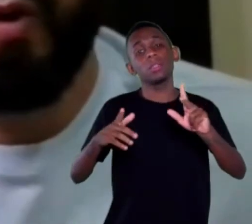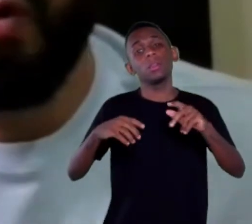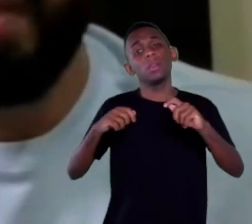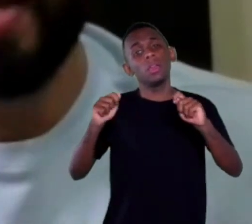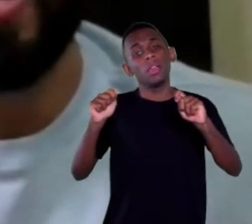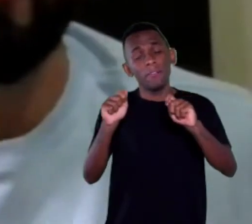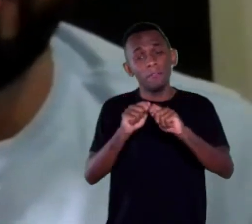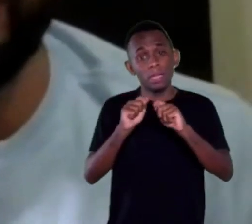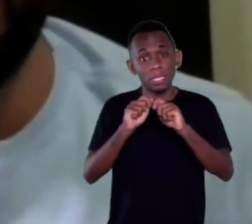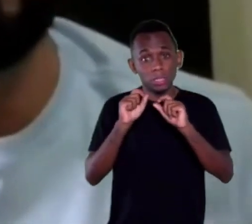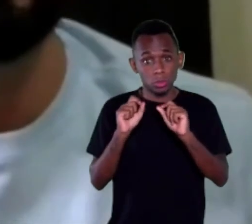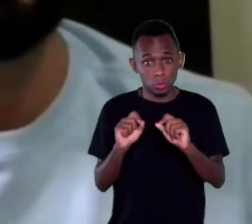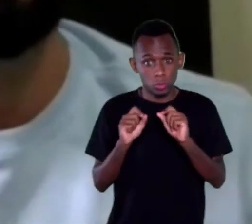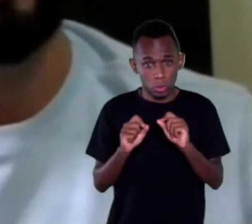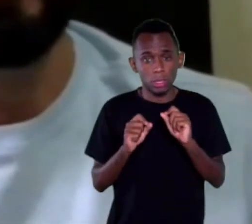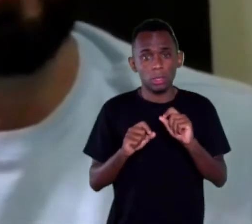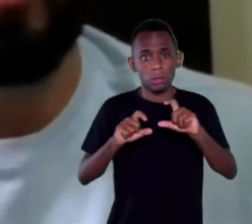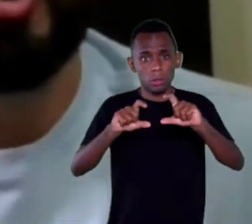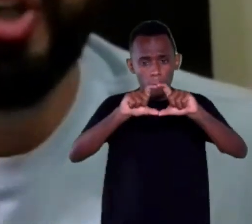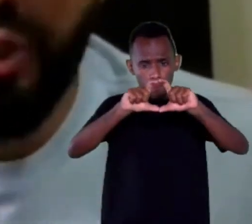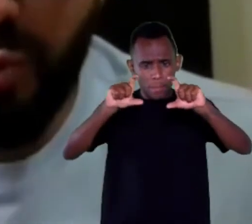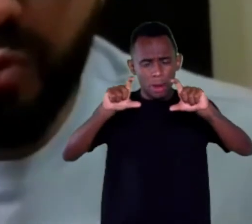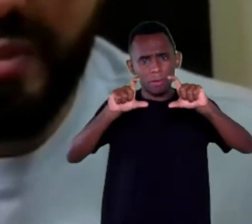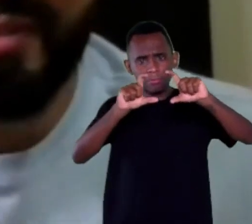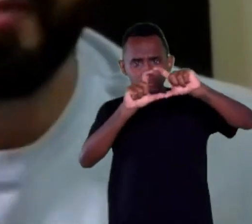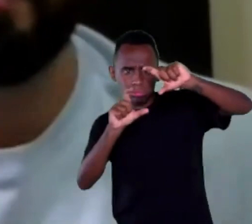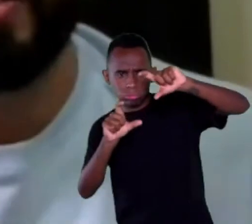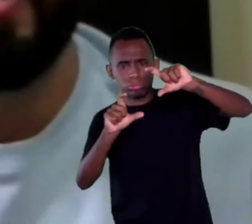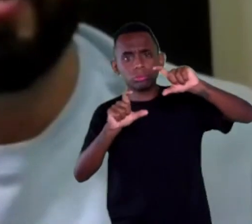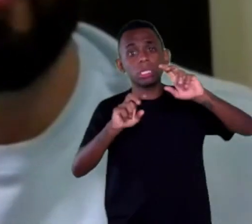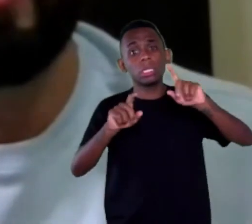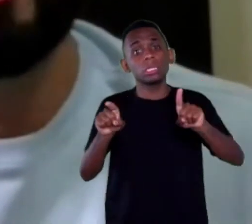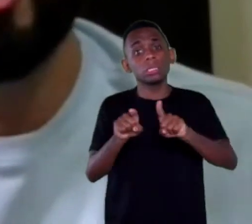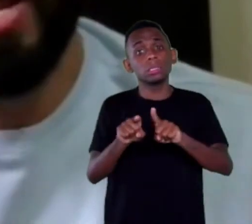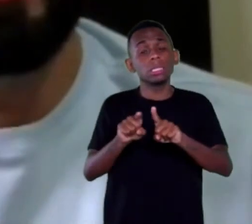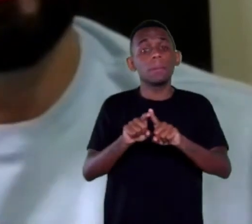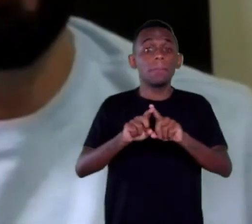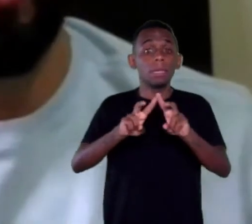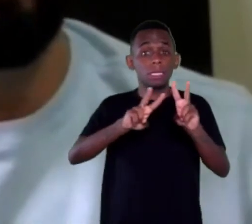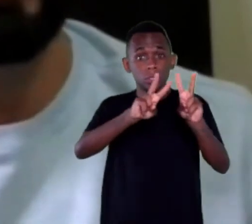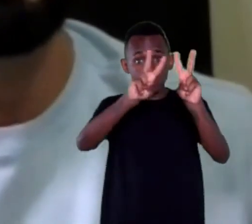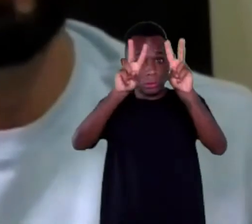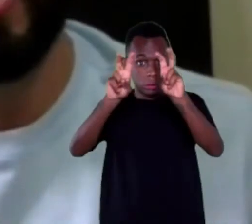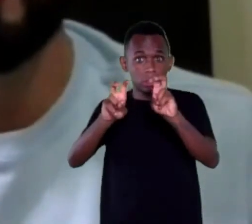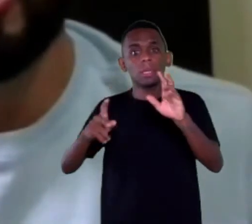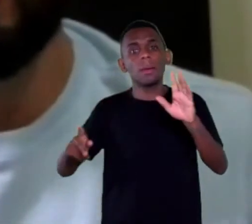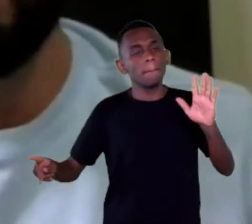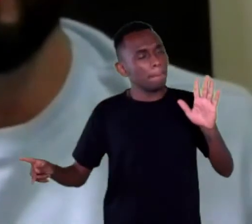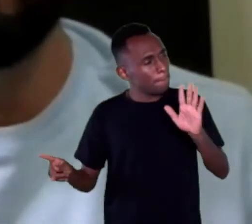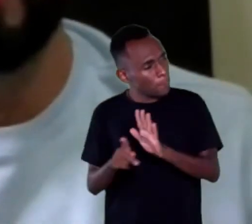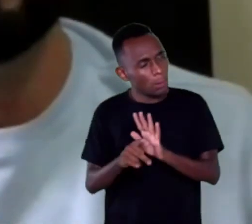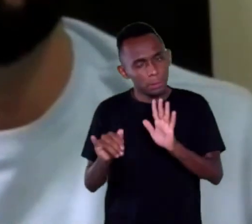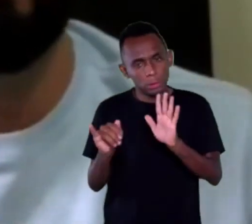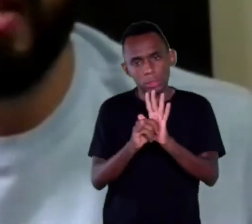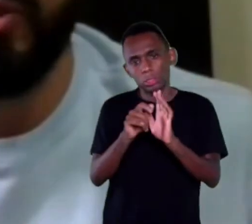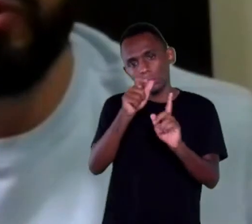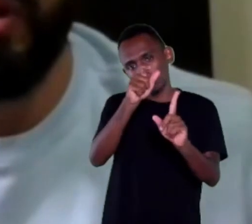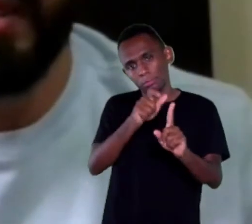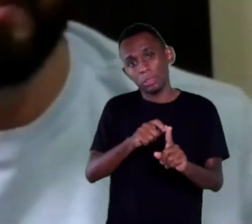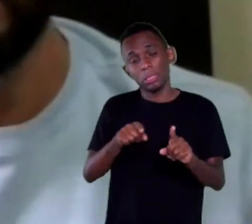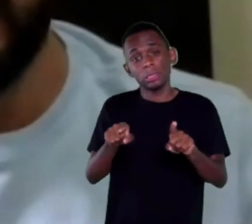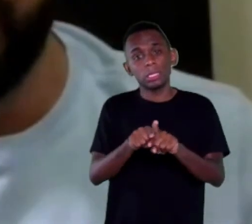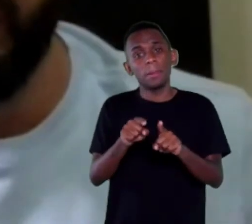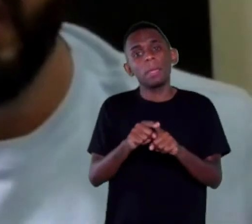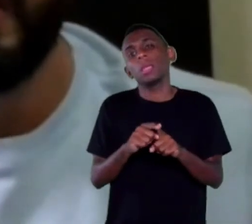letras, com parágrafos tortos, com títulos, com identidade do próprio personagem e com uma linguagem